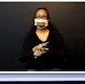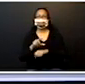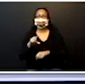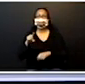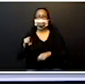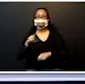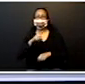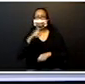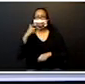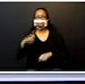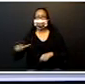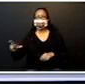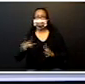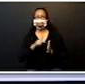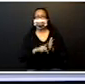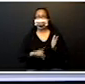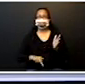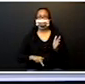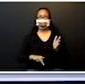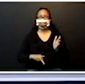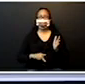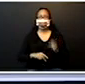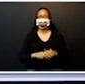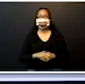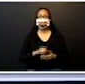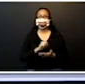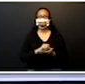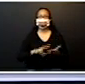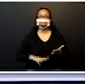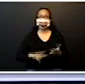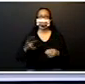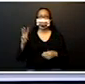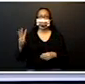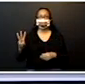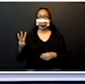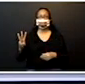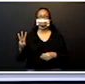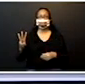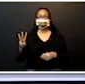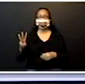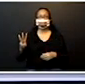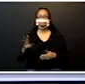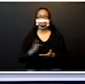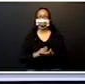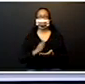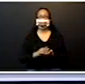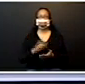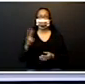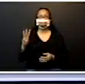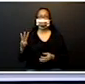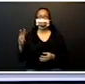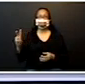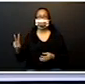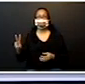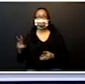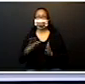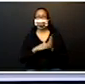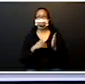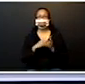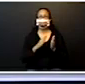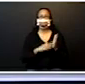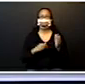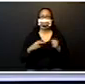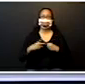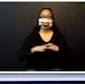bem? No terceiro exercício, ainda nessa página, na página 32, tem lá, pinte os verbos